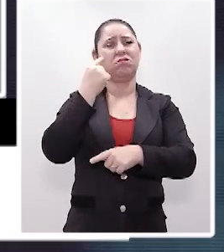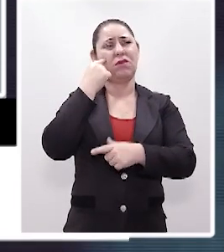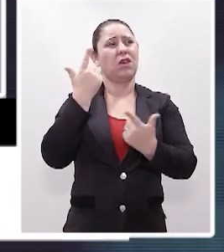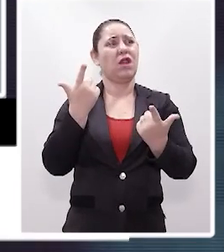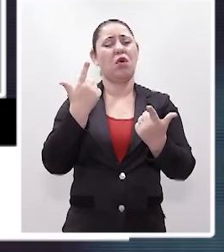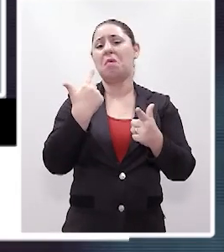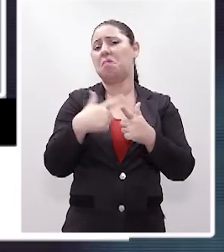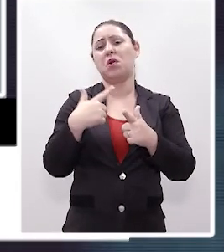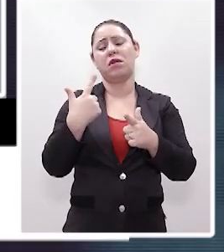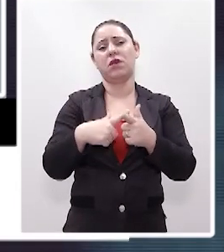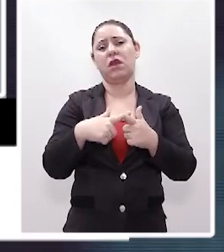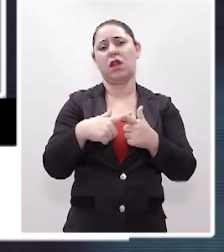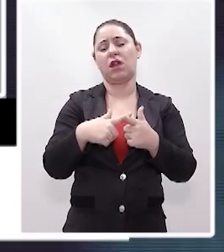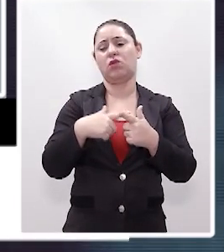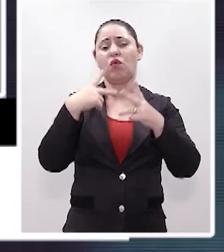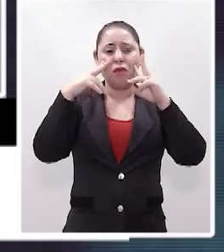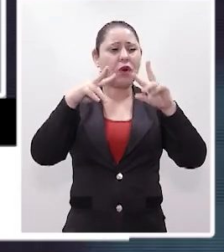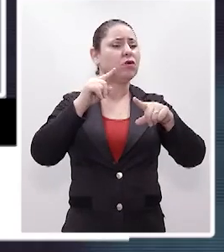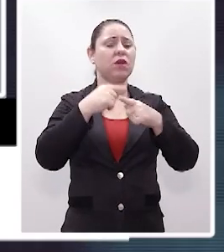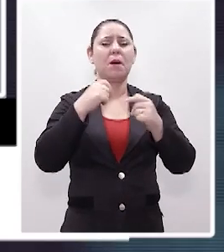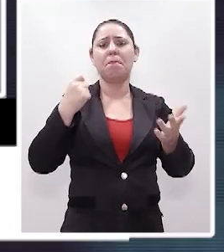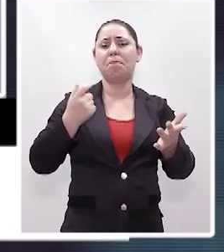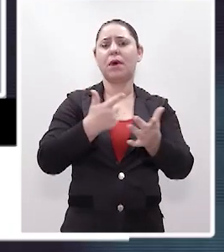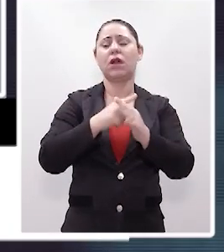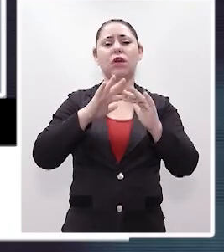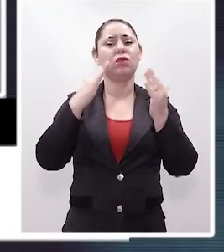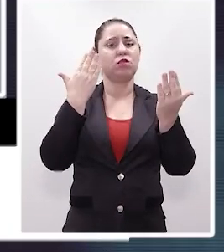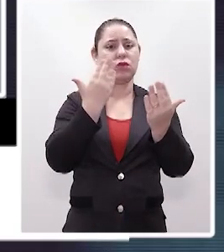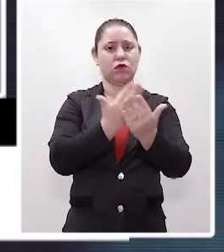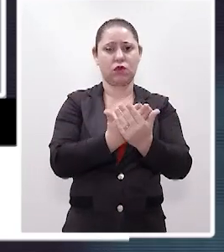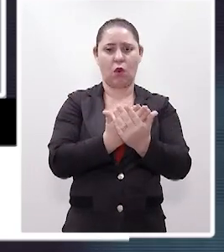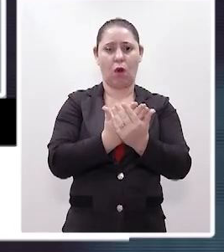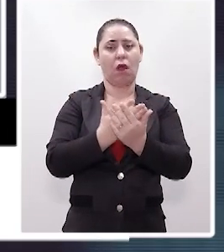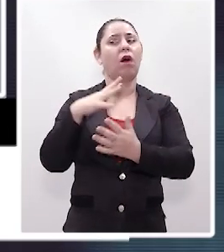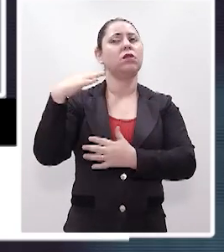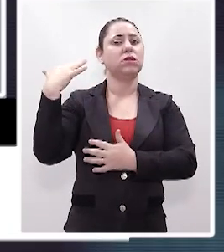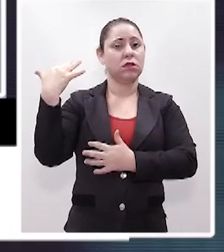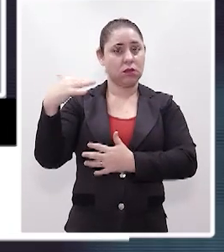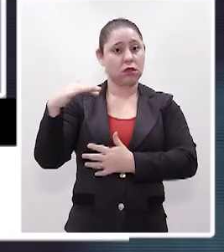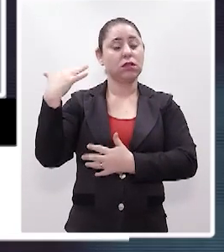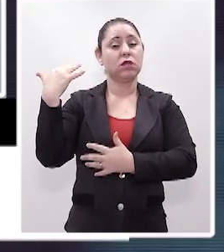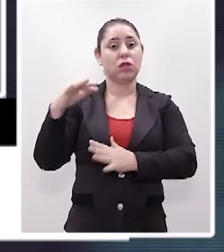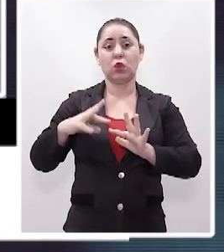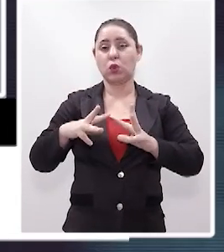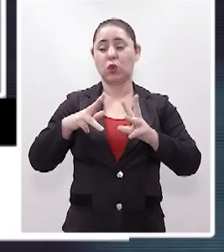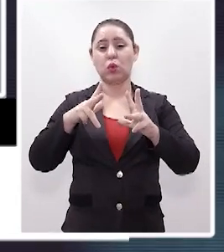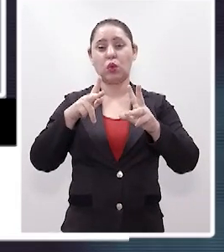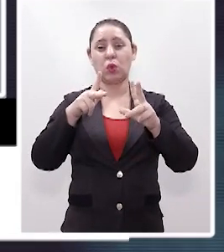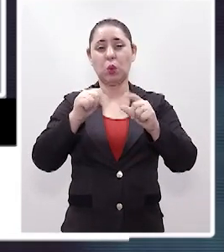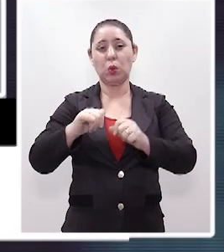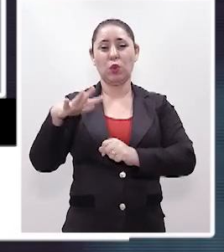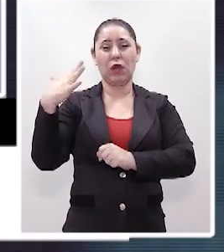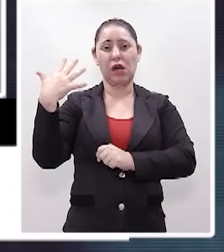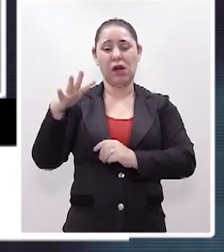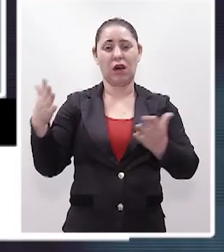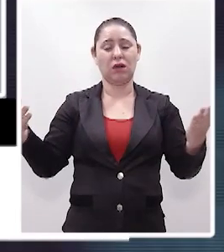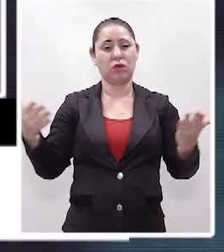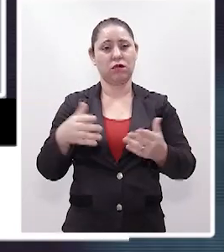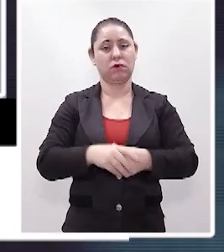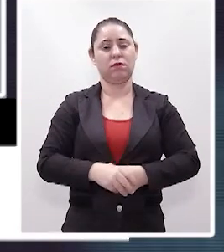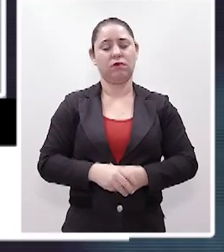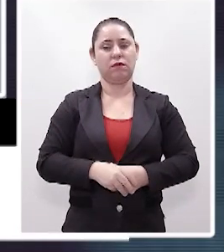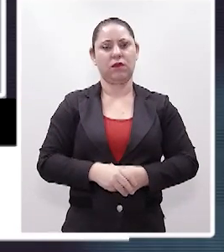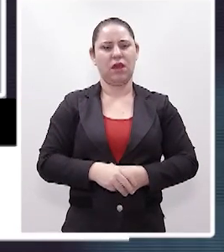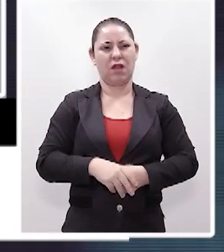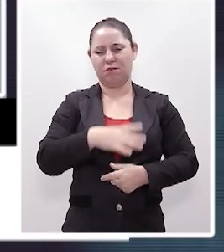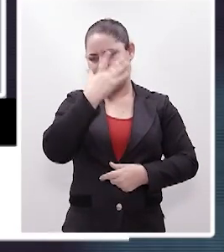gente realmente não enxerga. E você está pagando uma escola particular, não é barata, né? E tudo se tornou tão caro Aí o